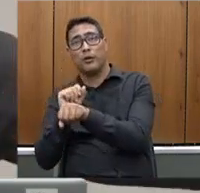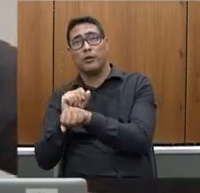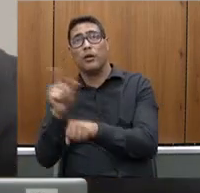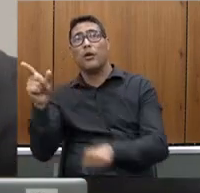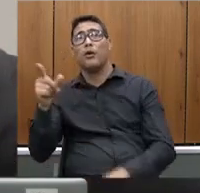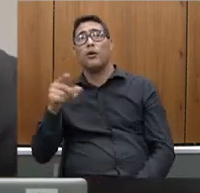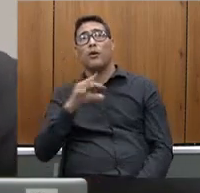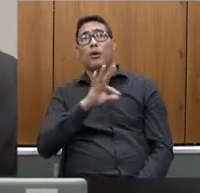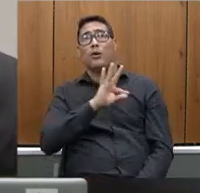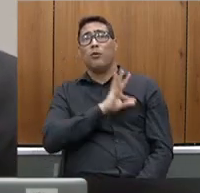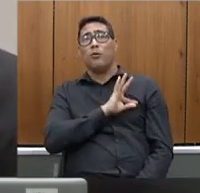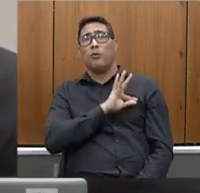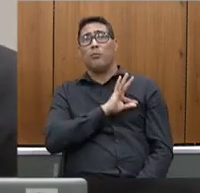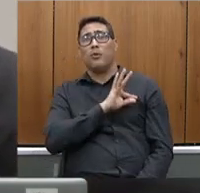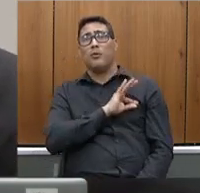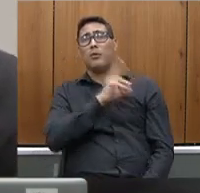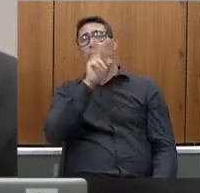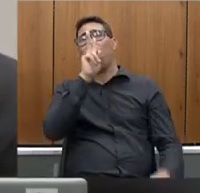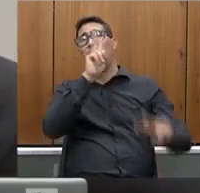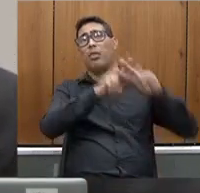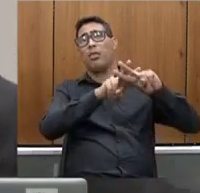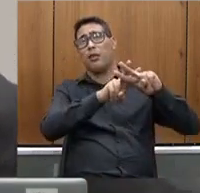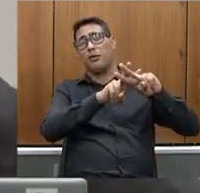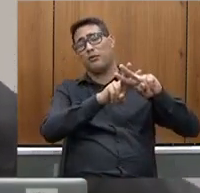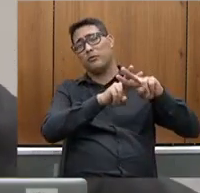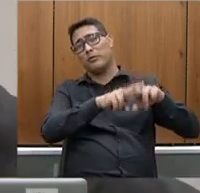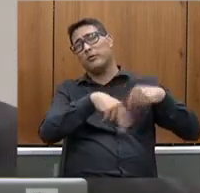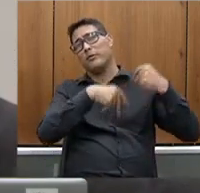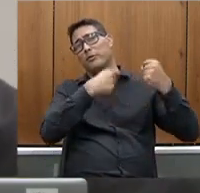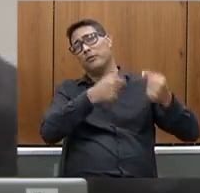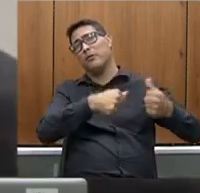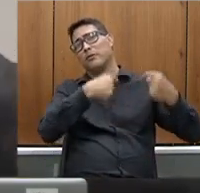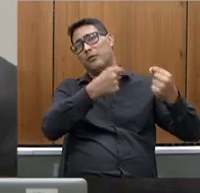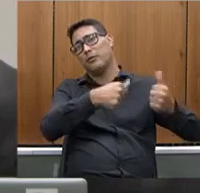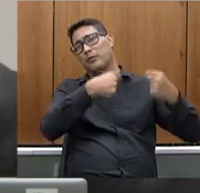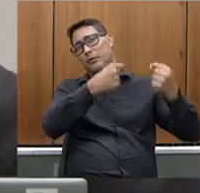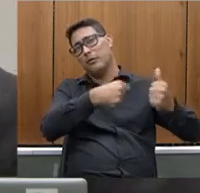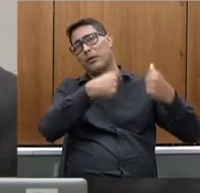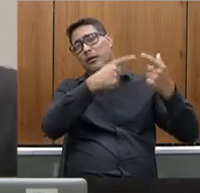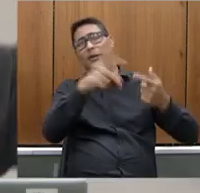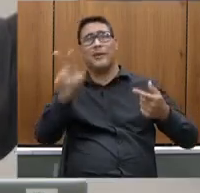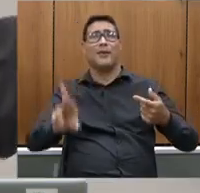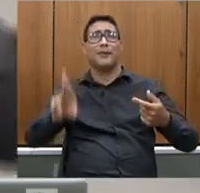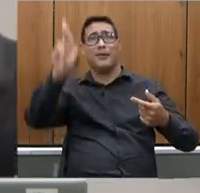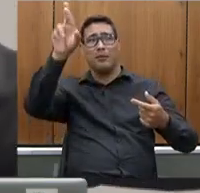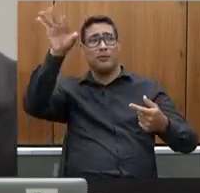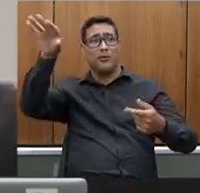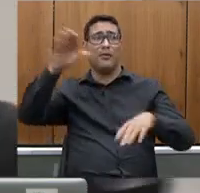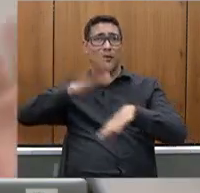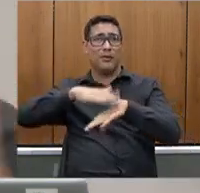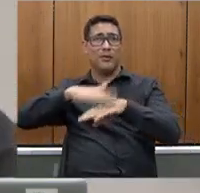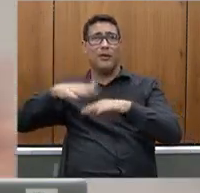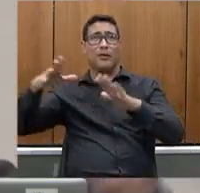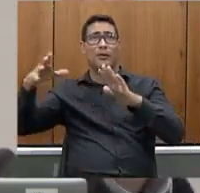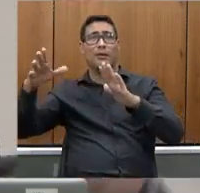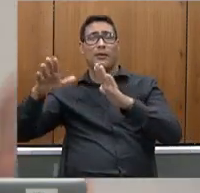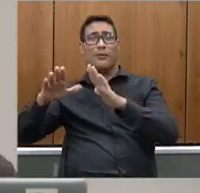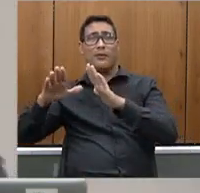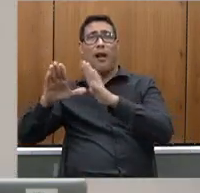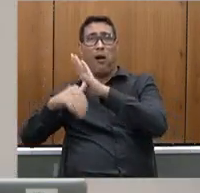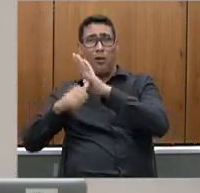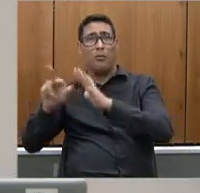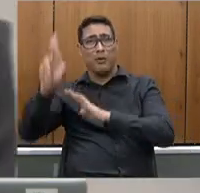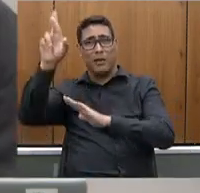a maior compartimento de segurança da viatura porque foi o autor do crime Então é por mim ele pode falar que para mim não tem problema